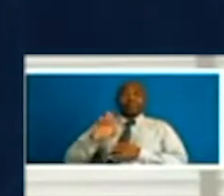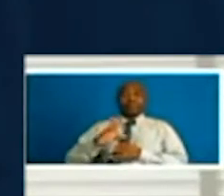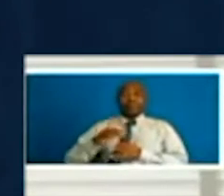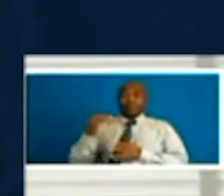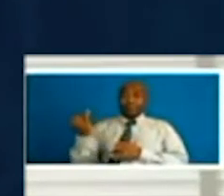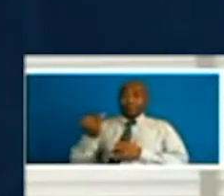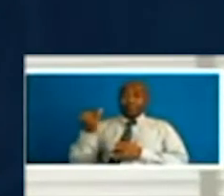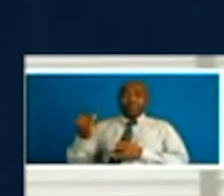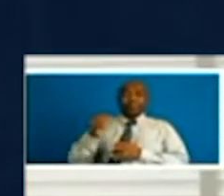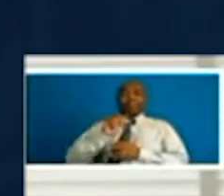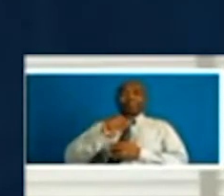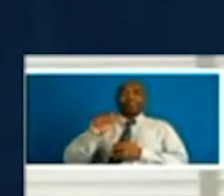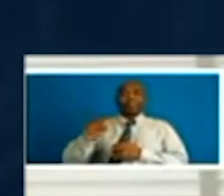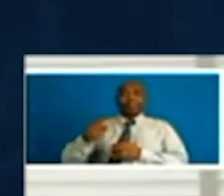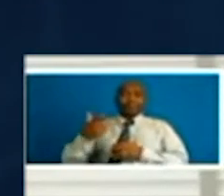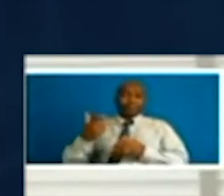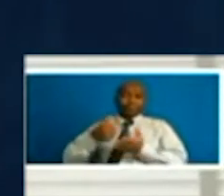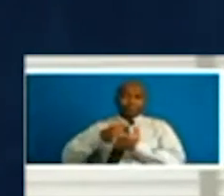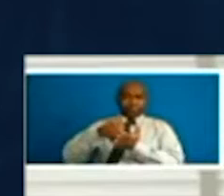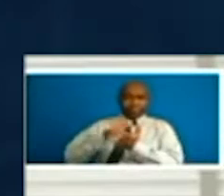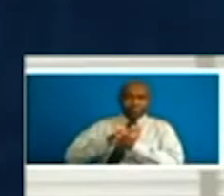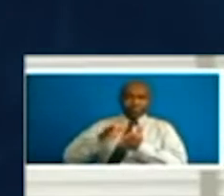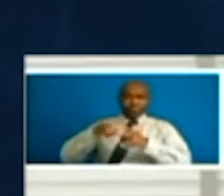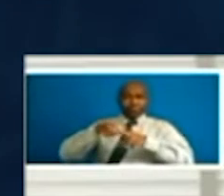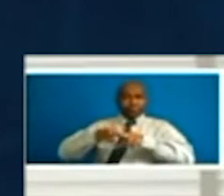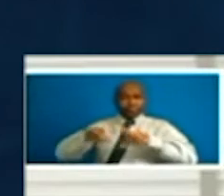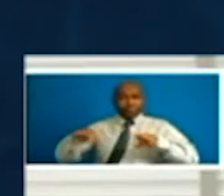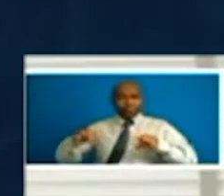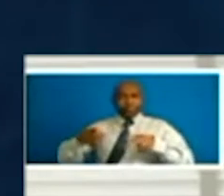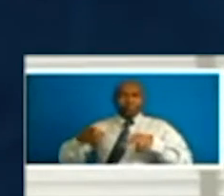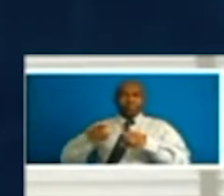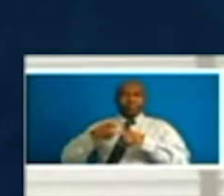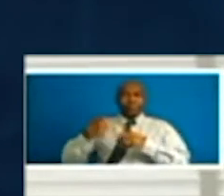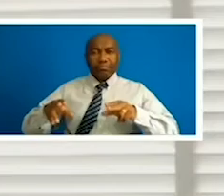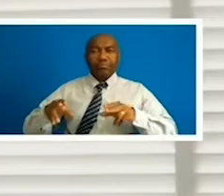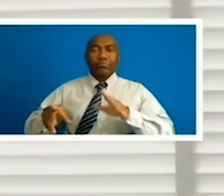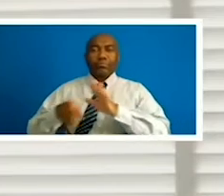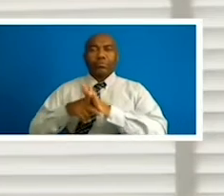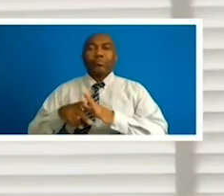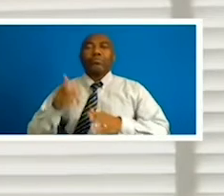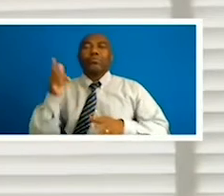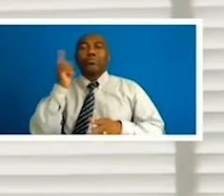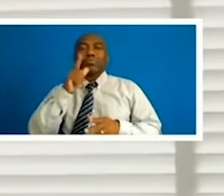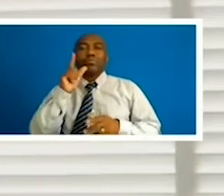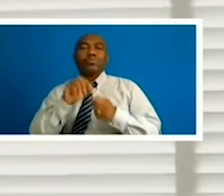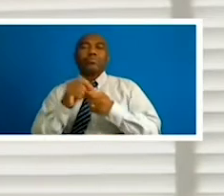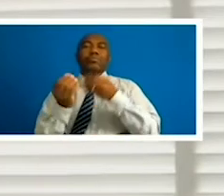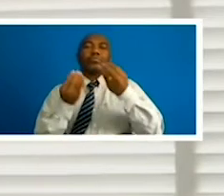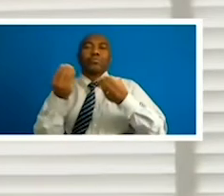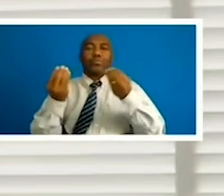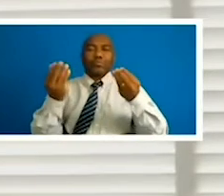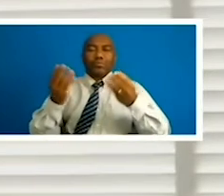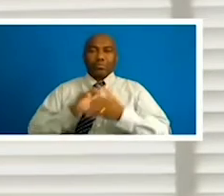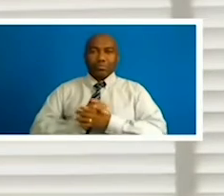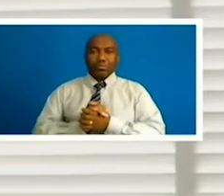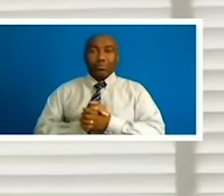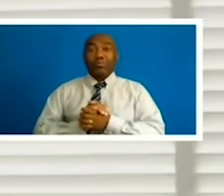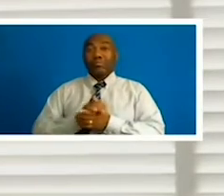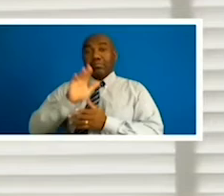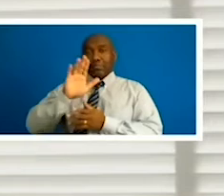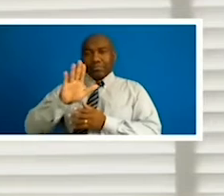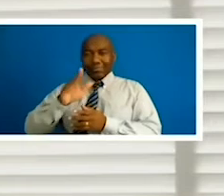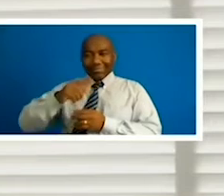irregularidade com aplicação de multa e determinação de restituição dos valores ao erário estadual dessa forma o relator do processo Conselheiro